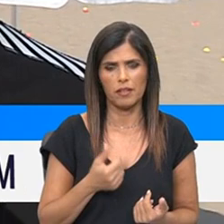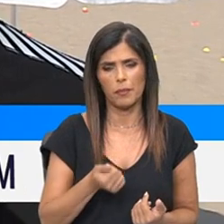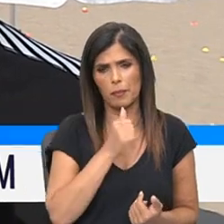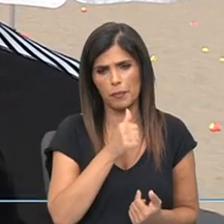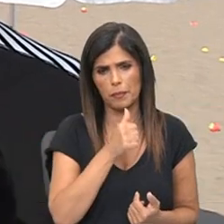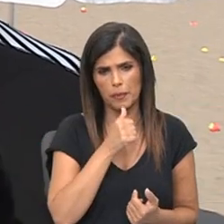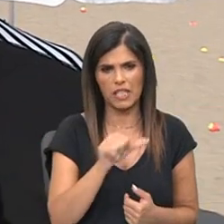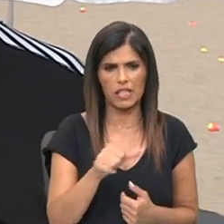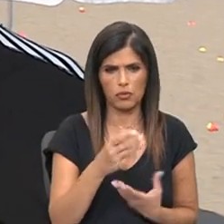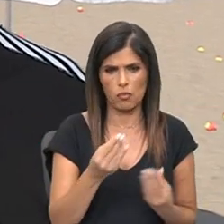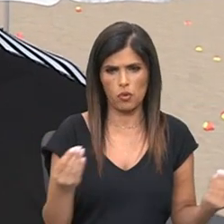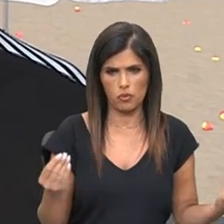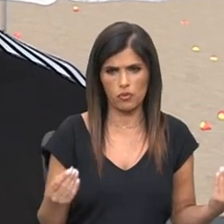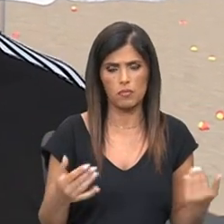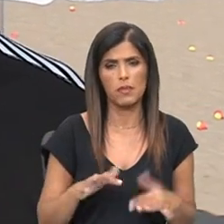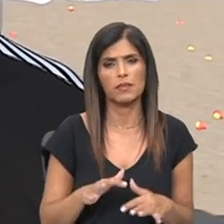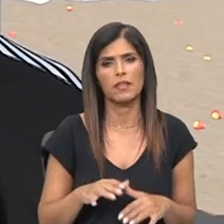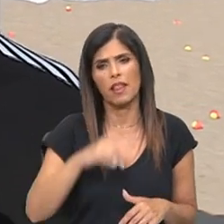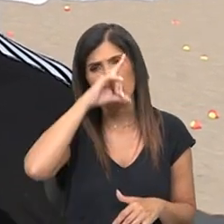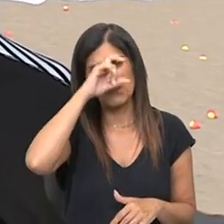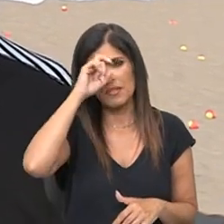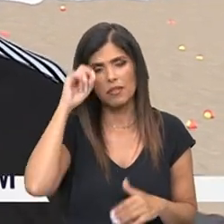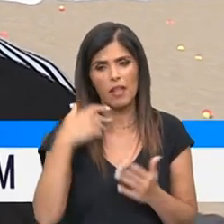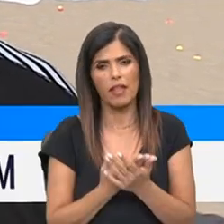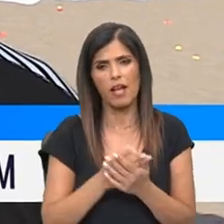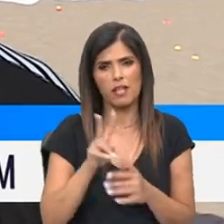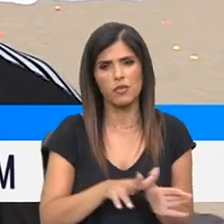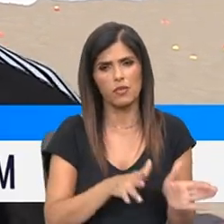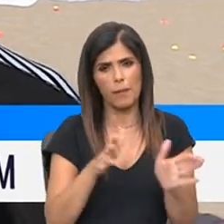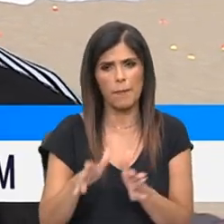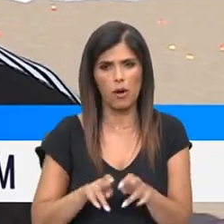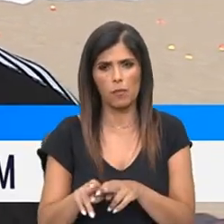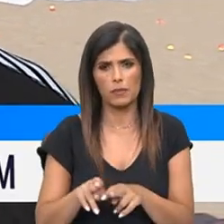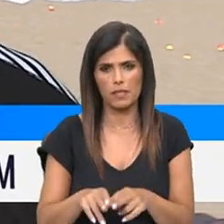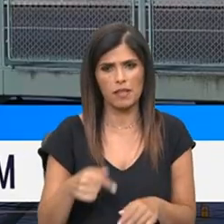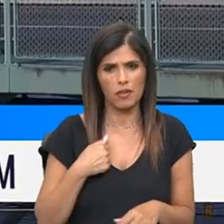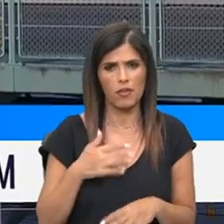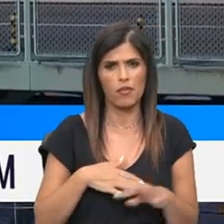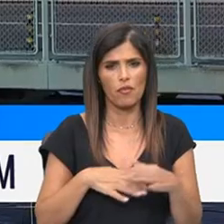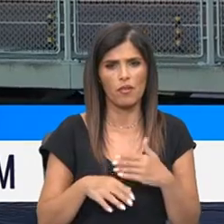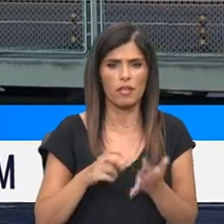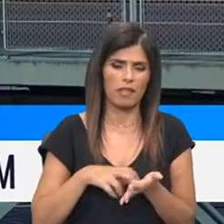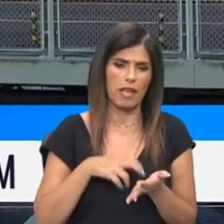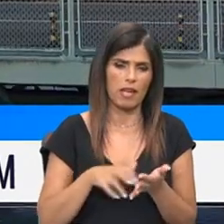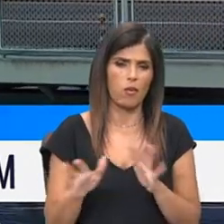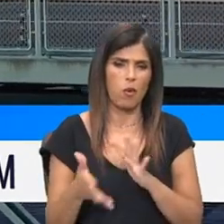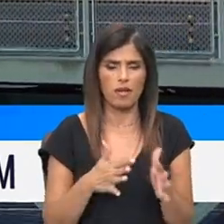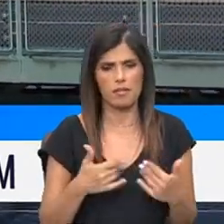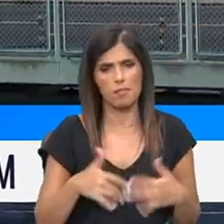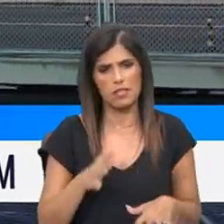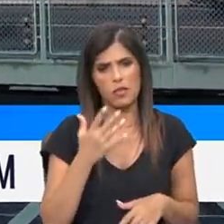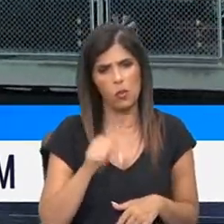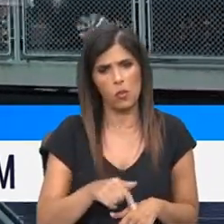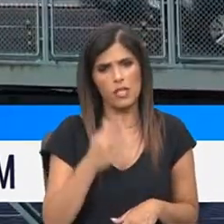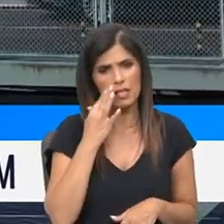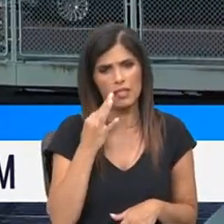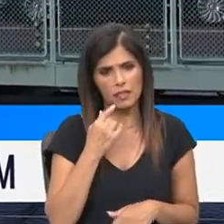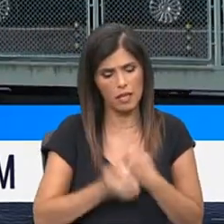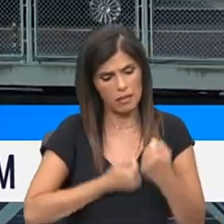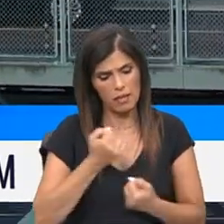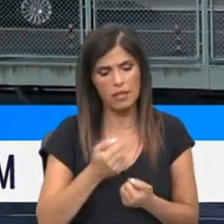muitos líquidos, e o que dificultou bastante a segunda parte da prova, que fiz quase toda a andar, mas vamos tentar hoje já voltar um bocadinho ao